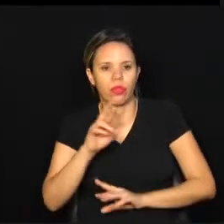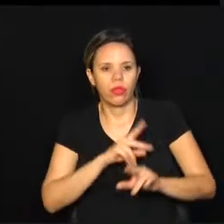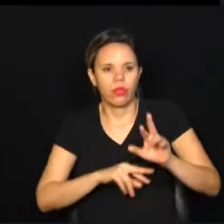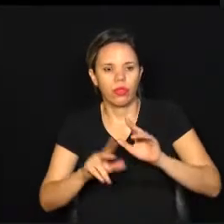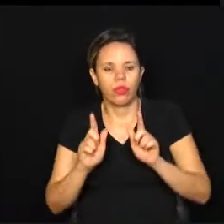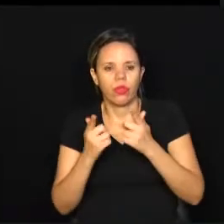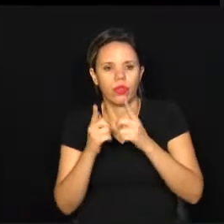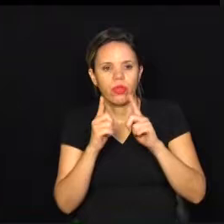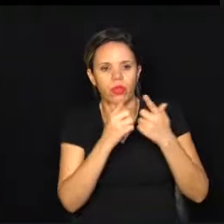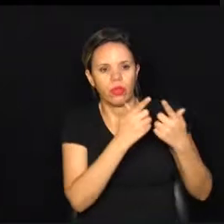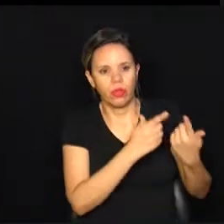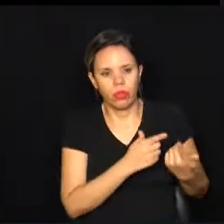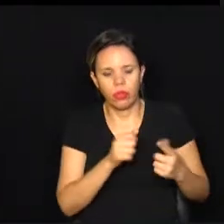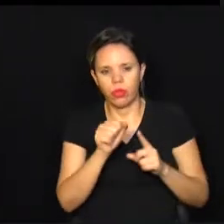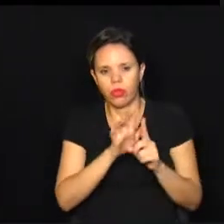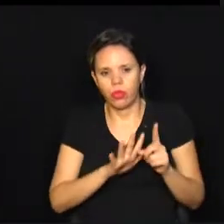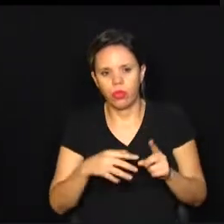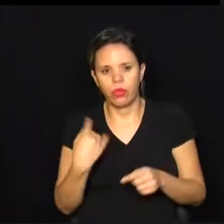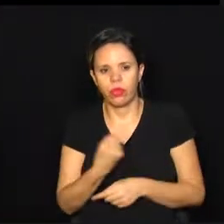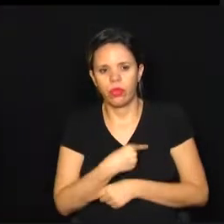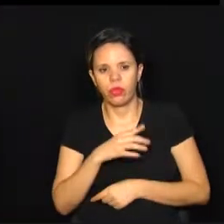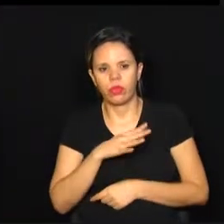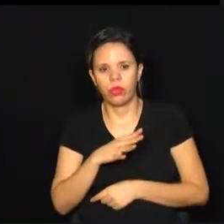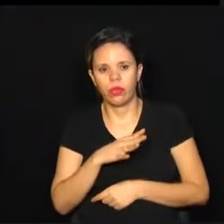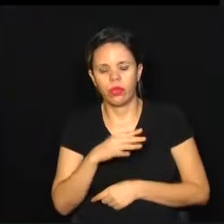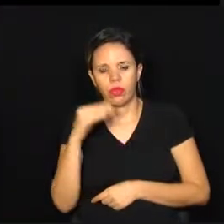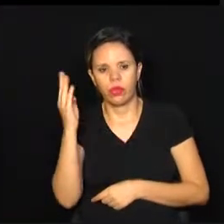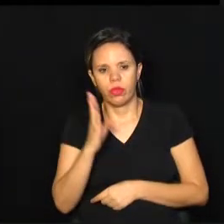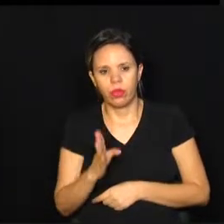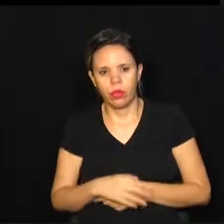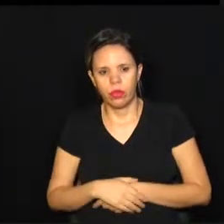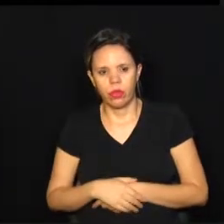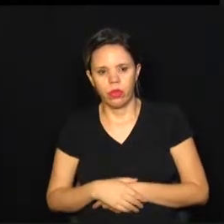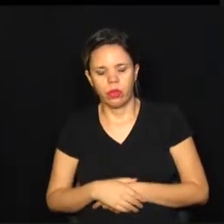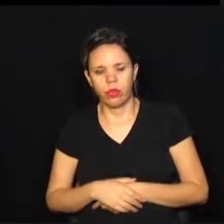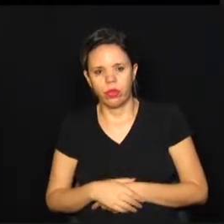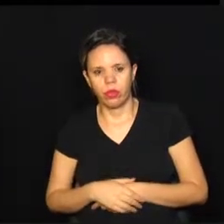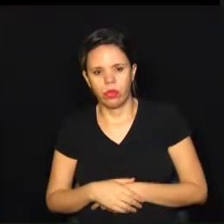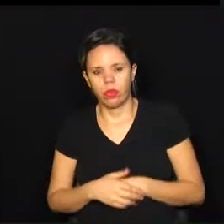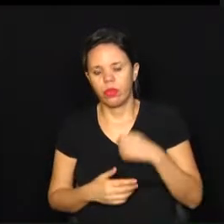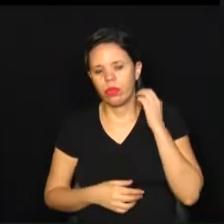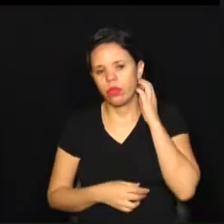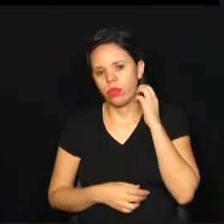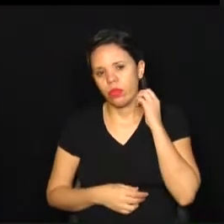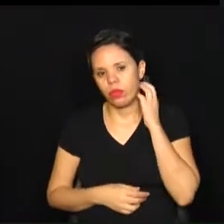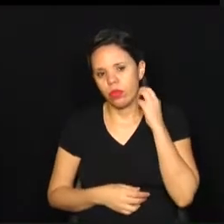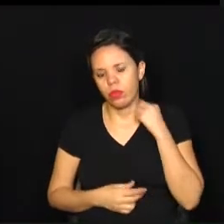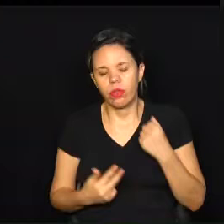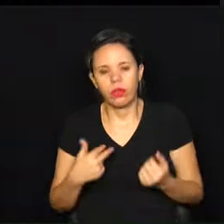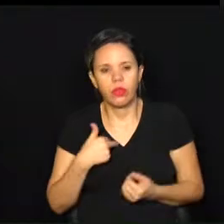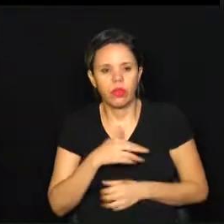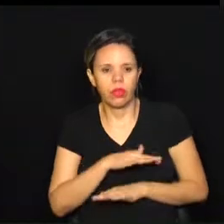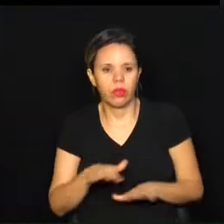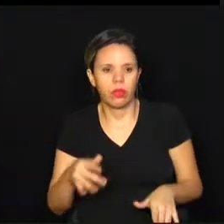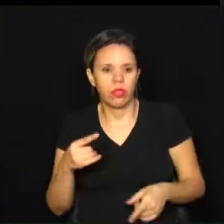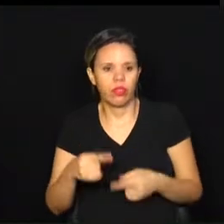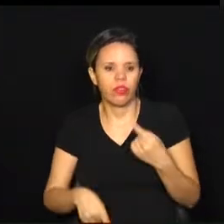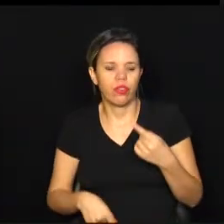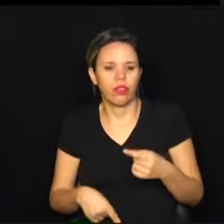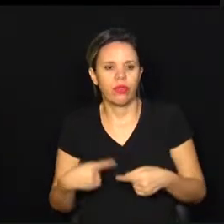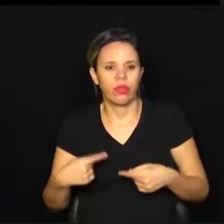grupos sociais, não só da nossa cidade, mas do Brasil, do mundo, né? Então, não podemos deixar o